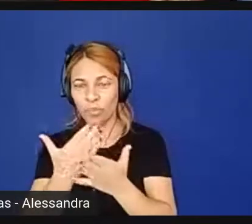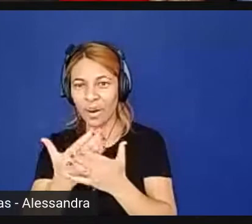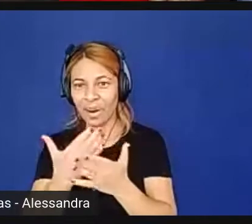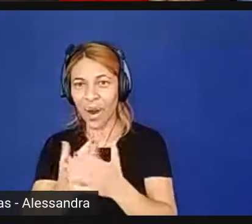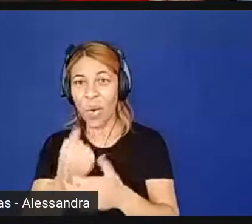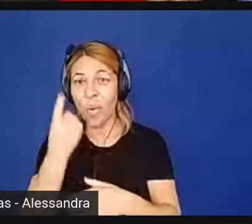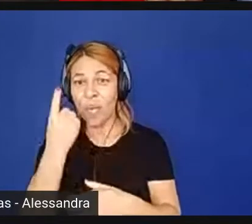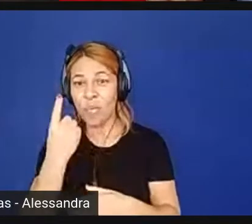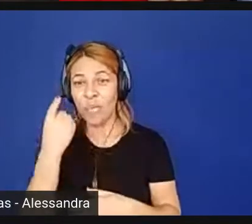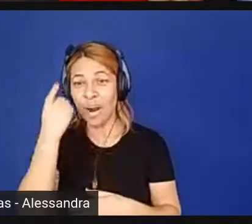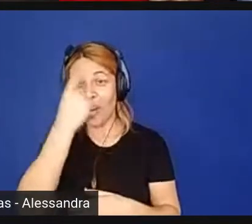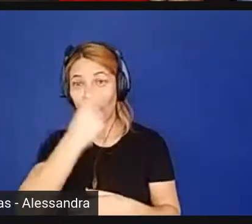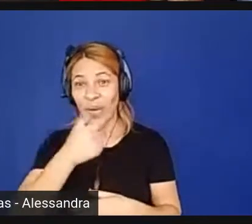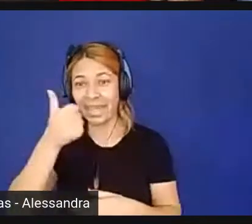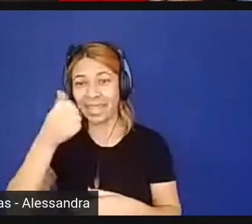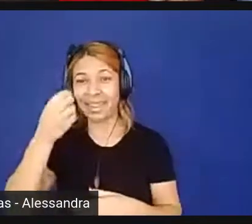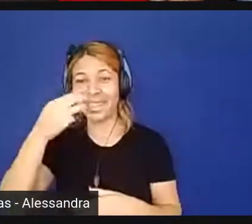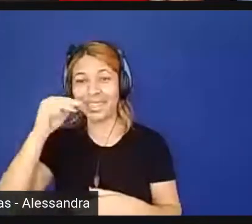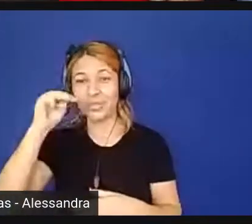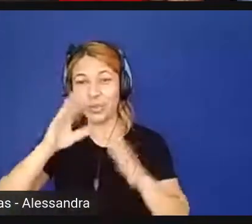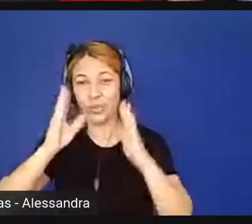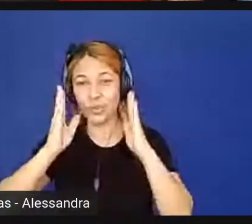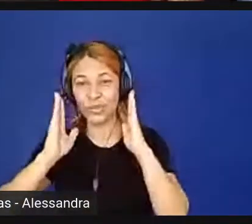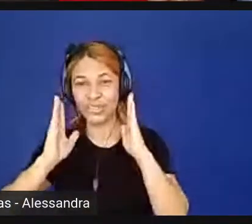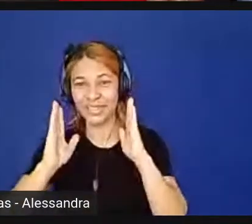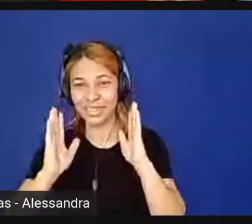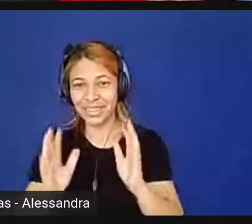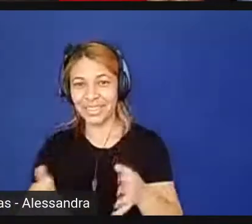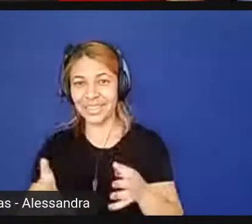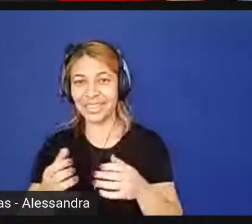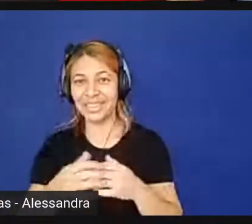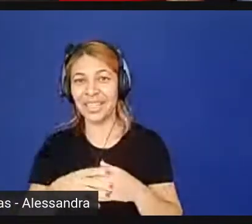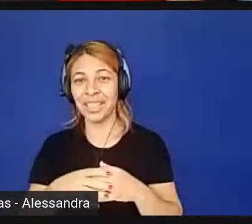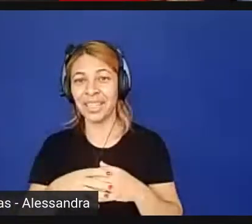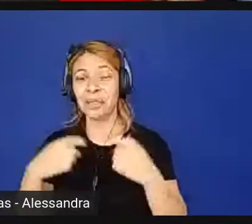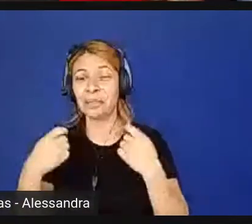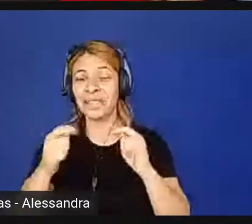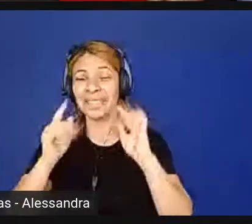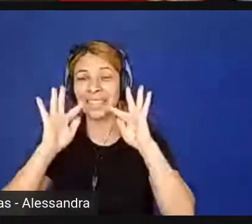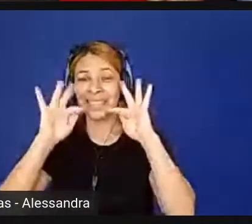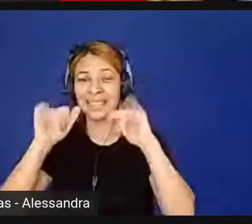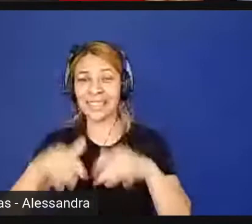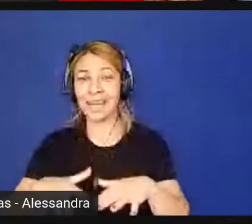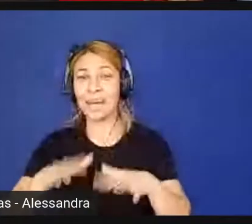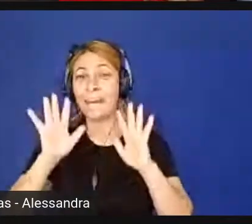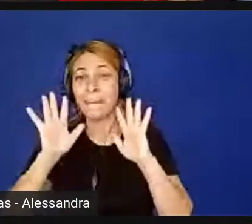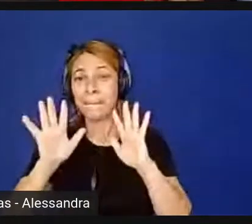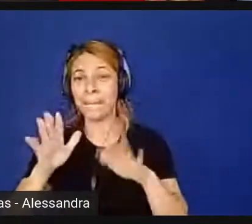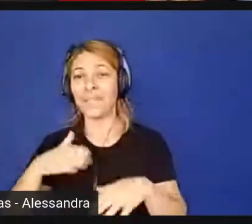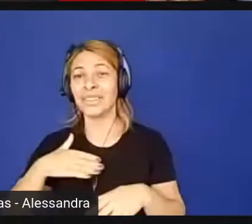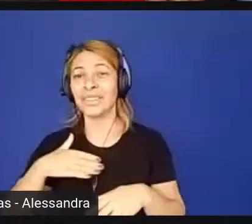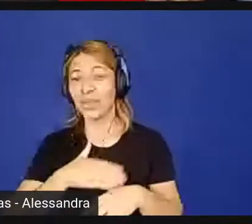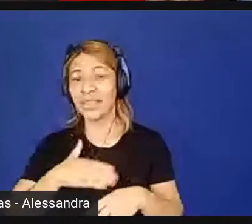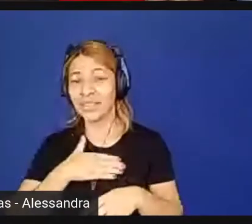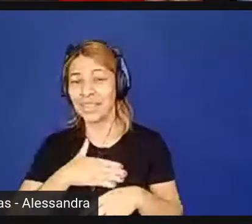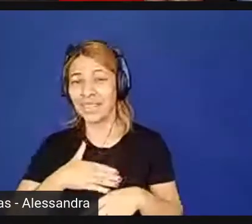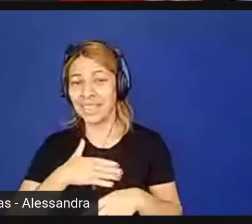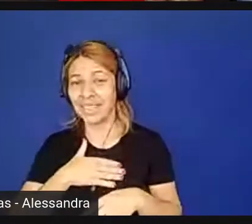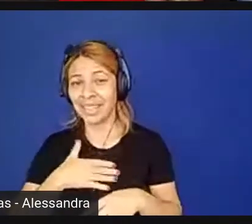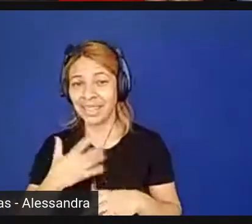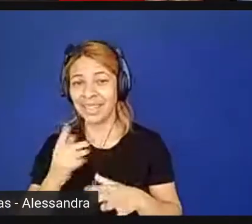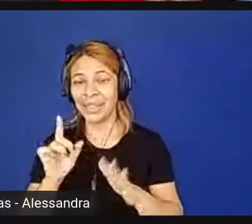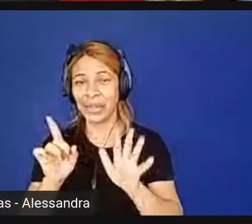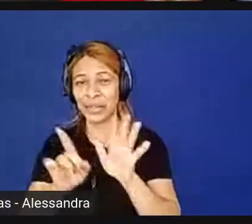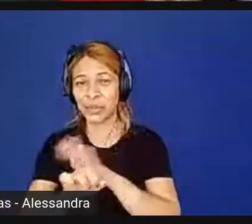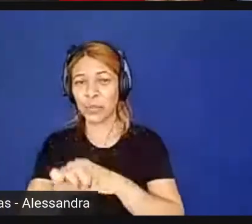minutos de live. Então, teremos que encerrar, mas eu gostaria de fechar com uma questão, né? Uma advogada que eu